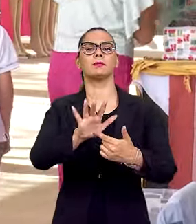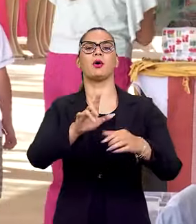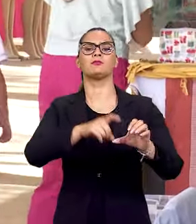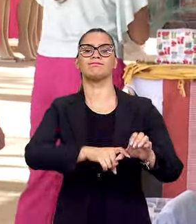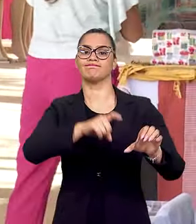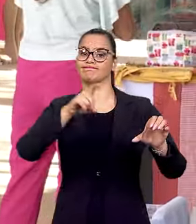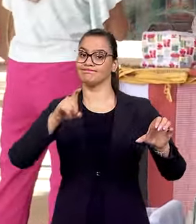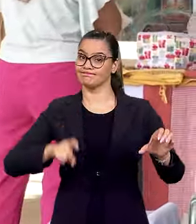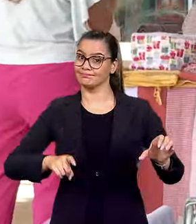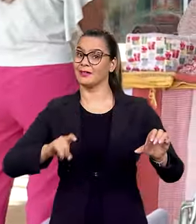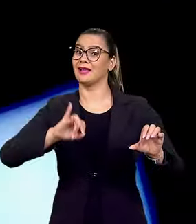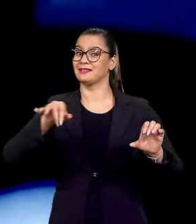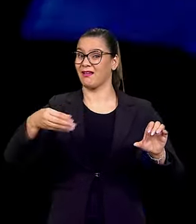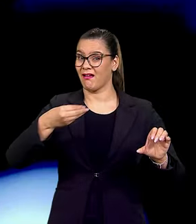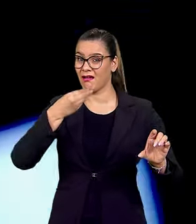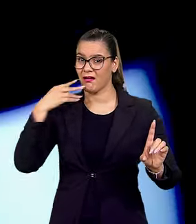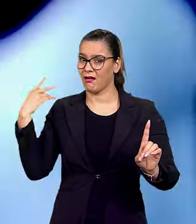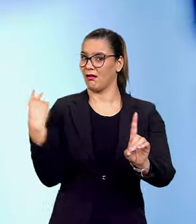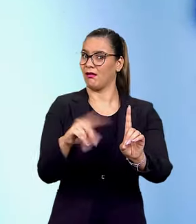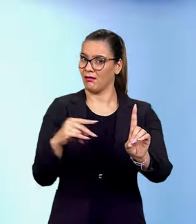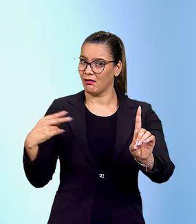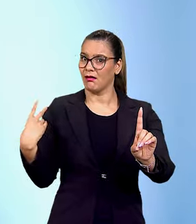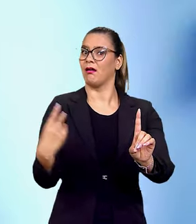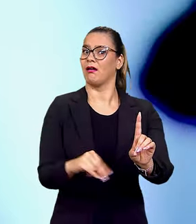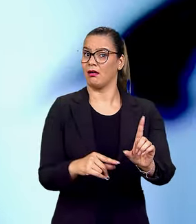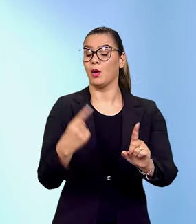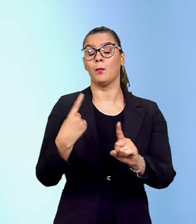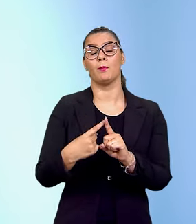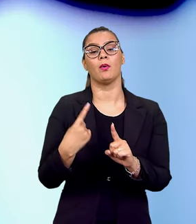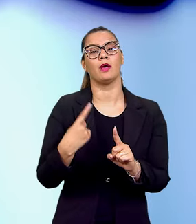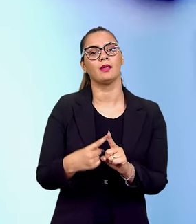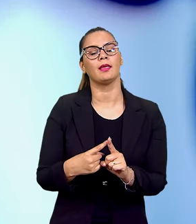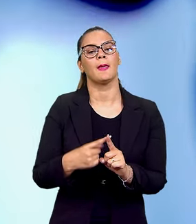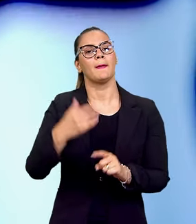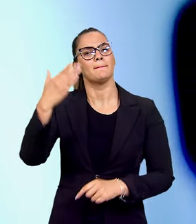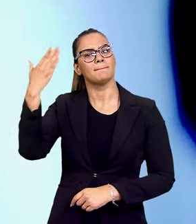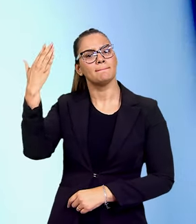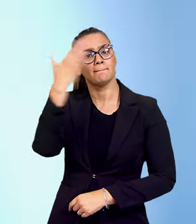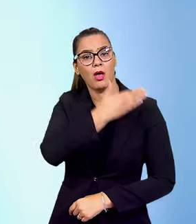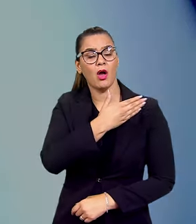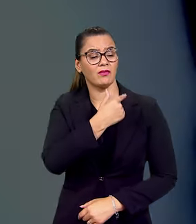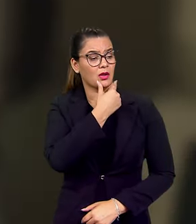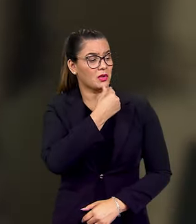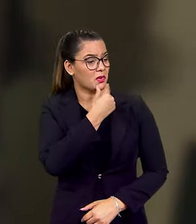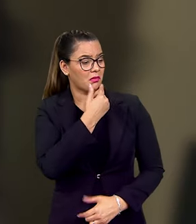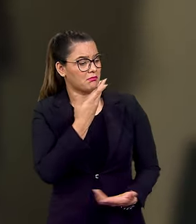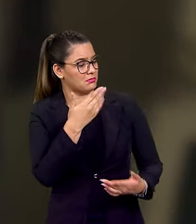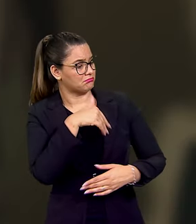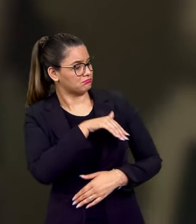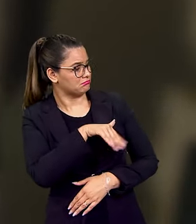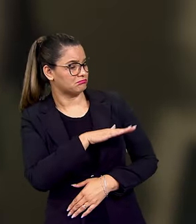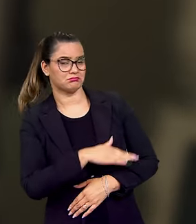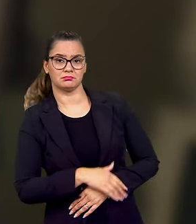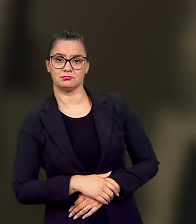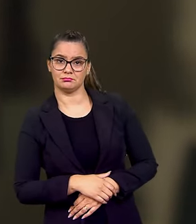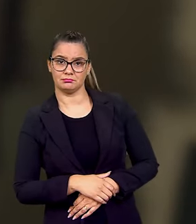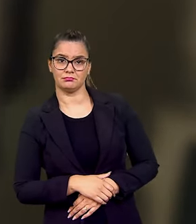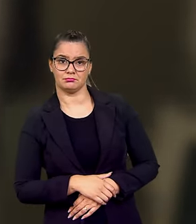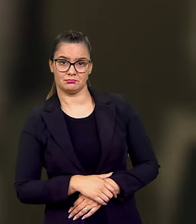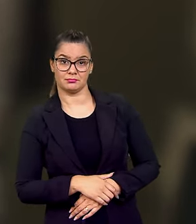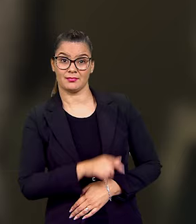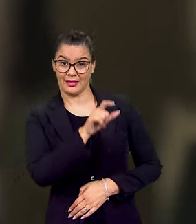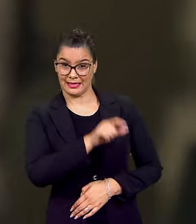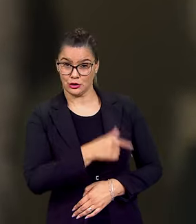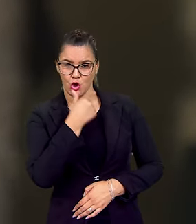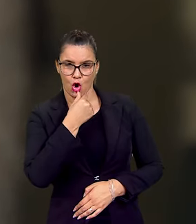se mostram independentes têm mais chances de serem agredidas, porque, de certa forma, provam a irrelevância desse homem para a